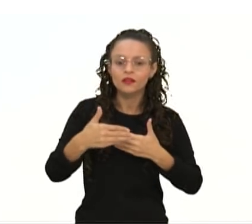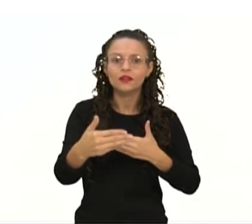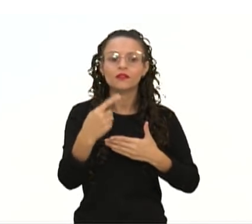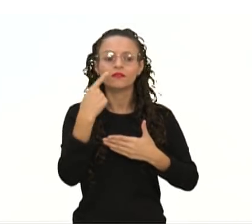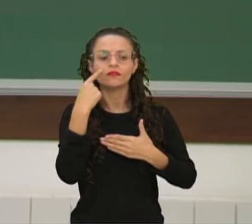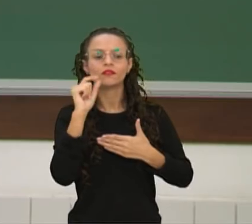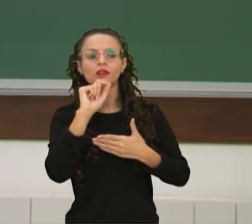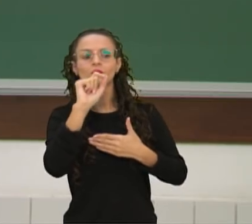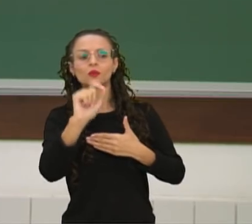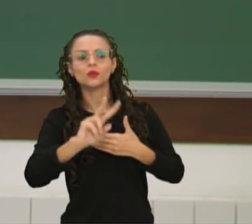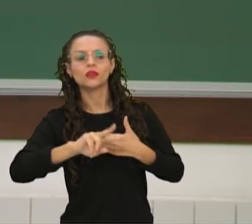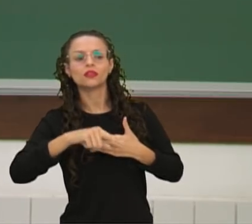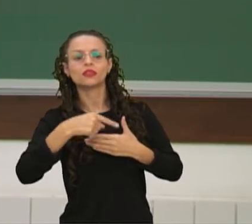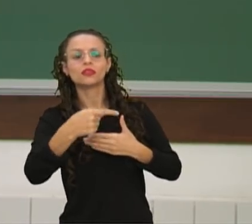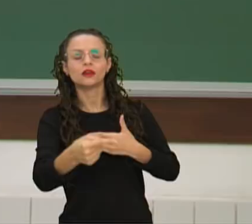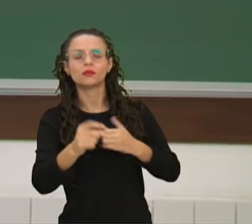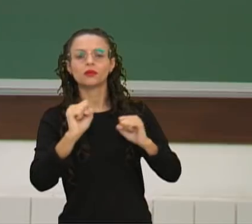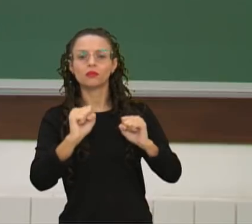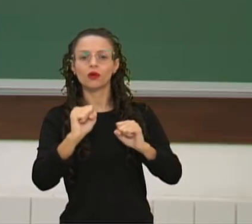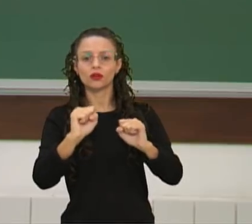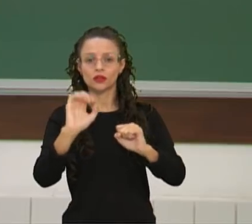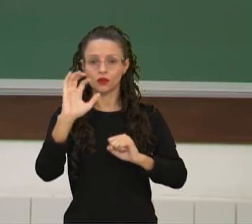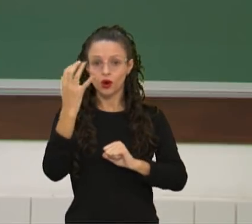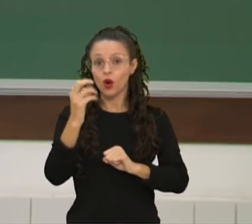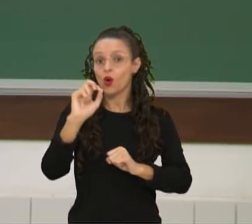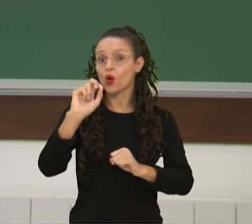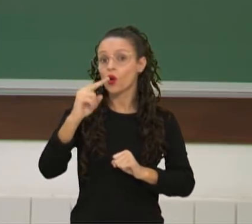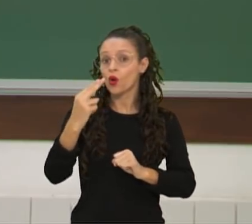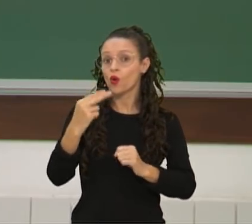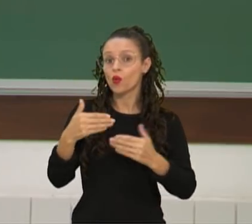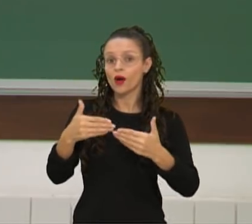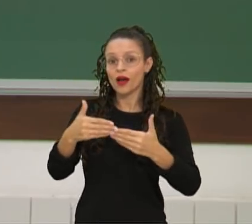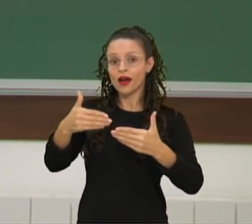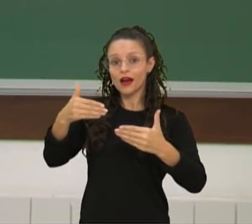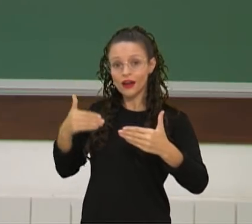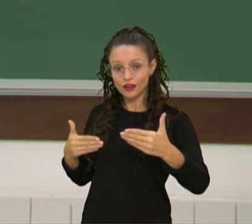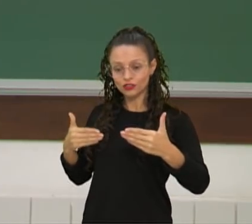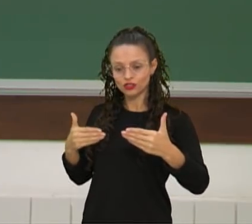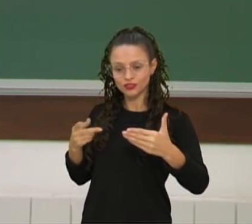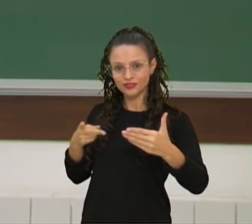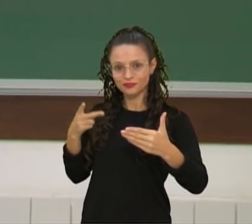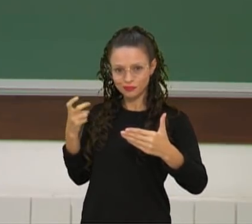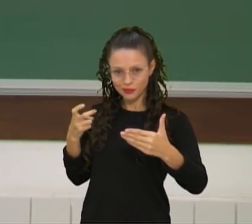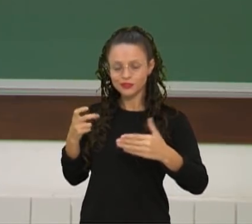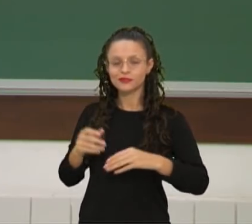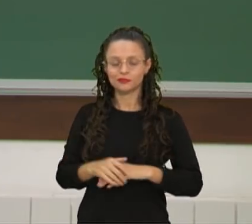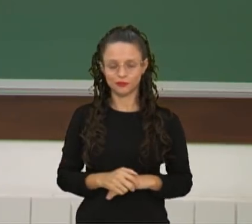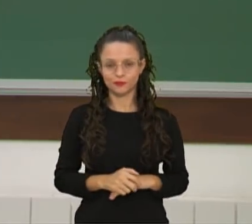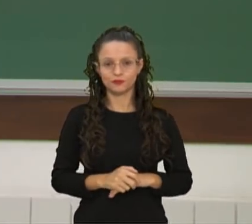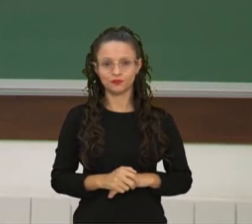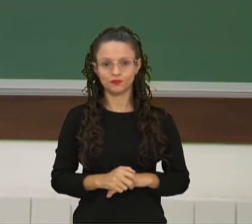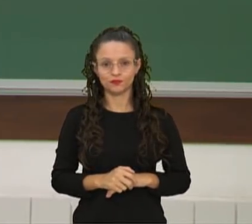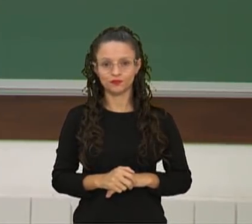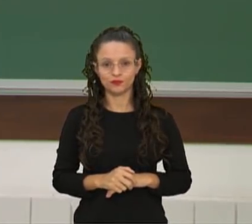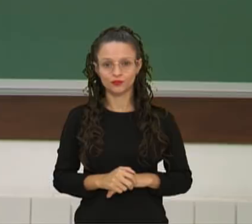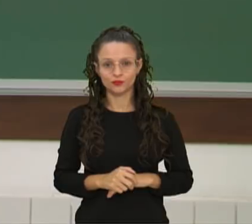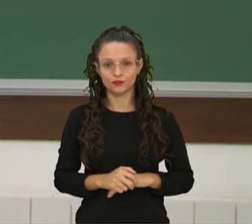tentar entender o que aconteceu antes, da coisa ser percebida,